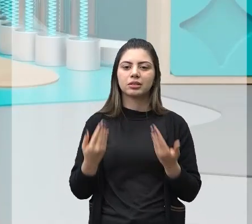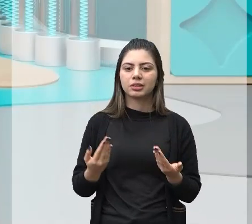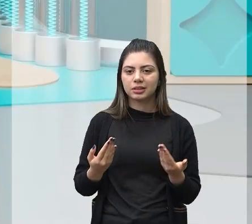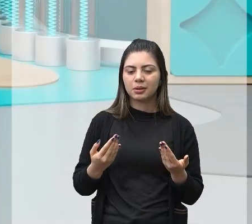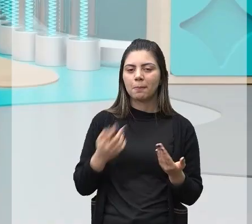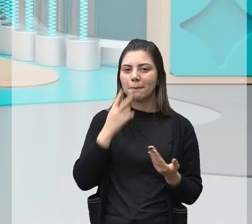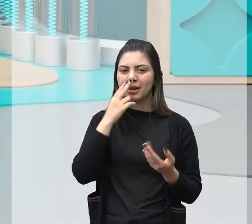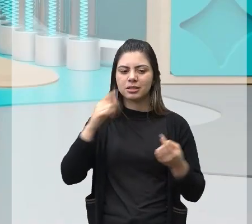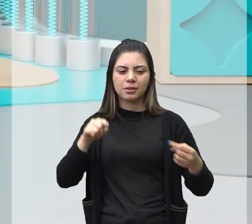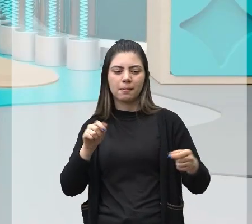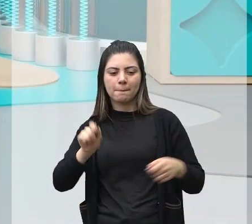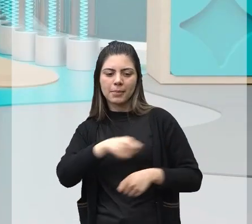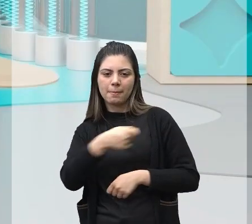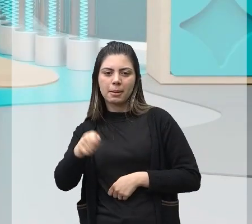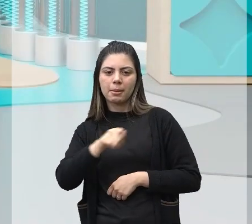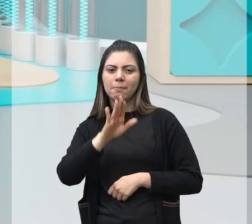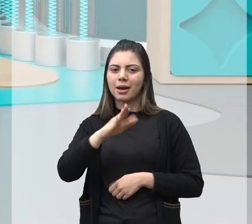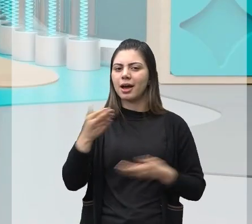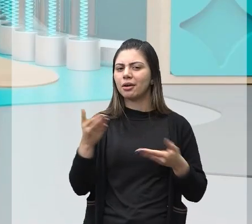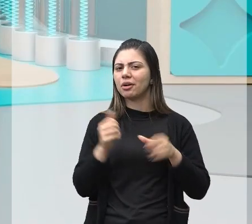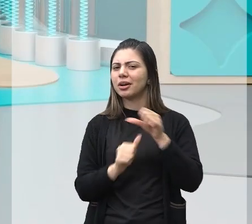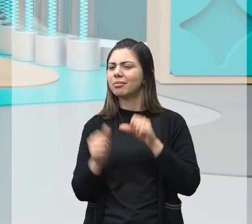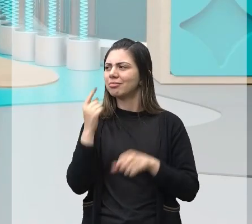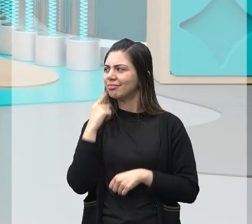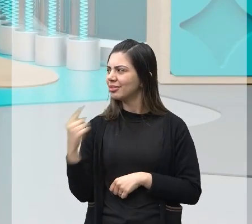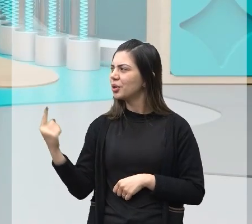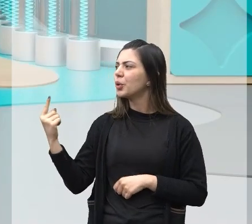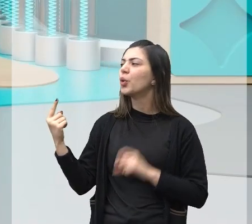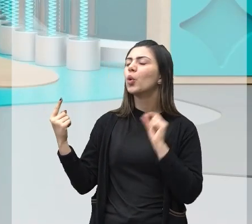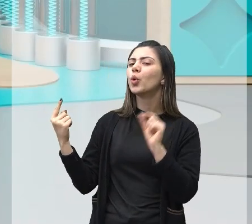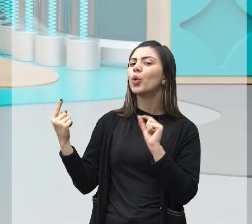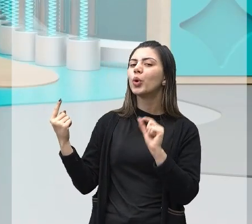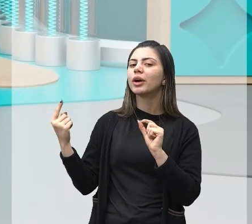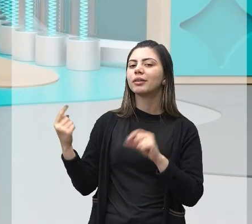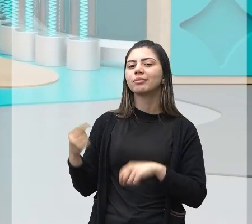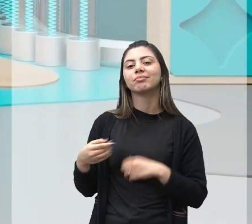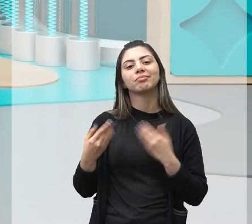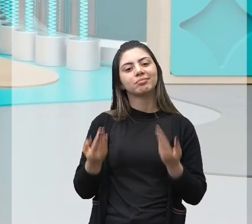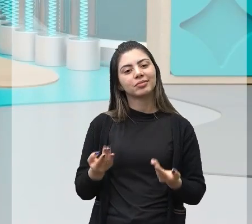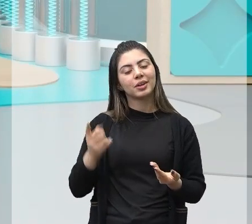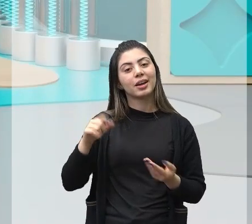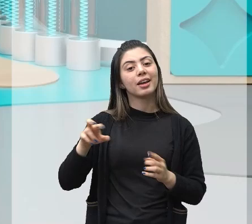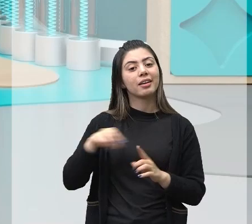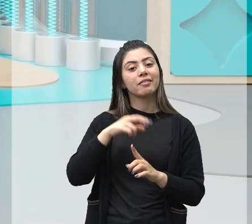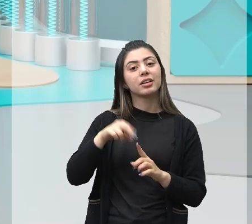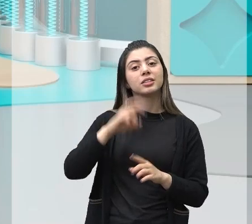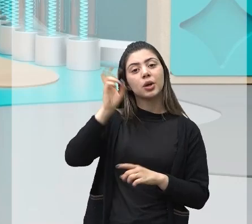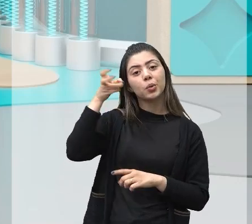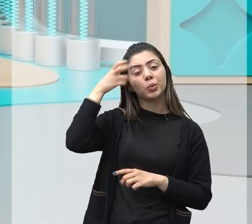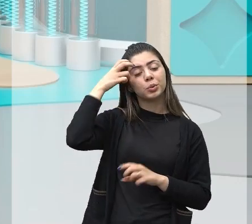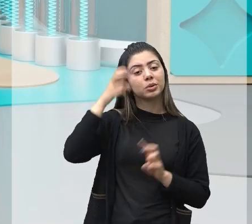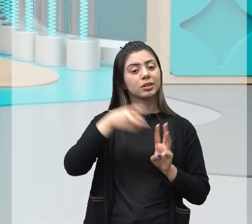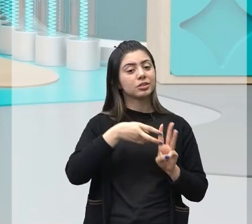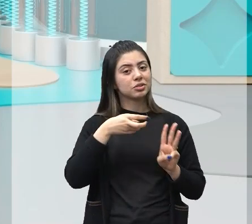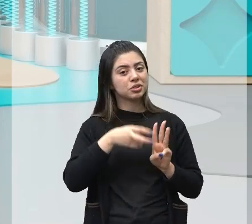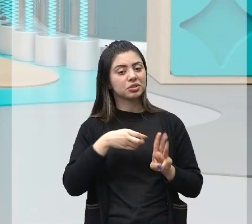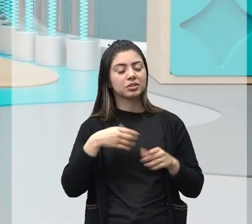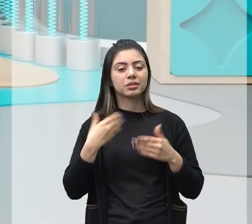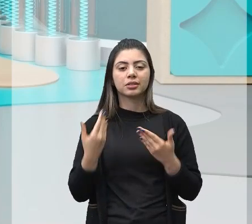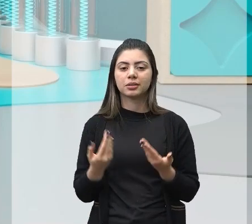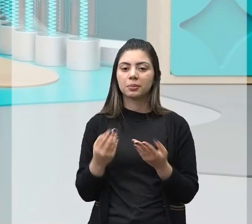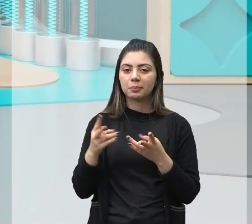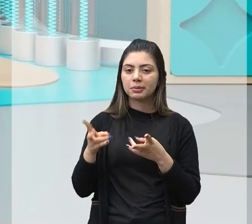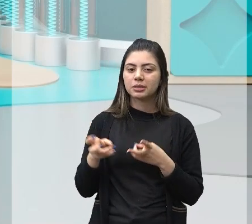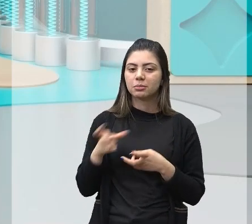um duelo. Aqui, qual é a referência que nós temos? É uma referência à cultura indígena. Então, a gente já tem